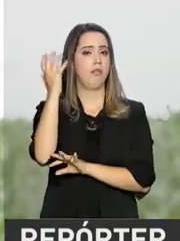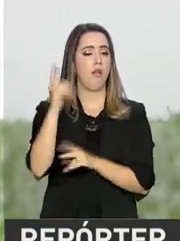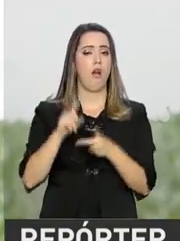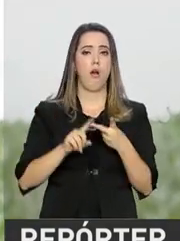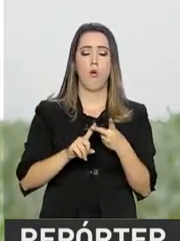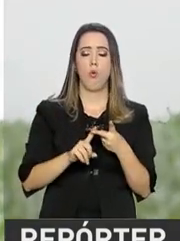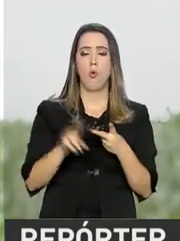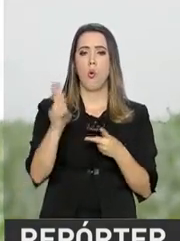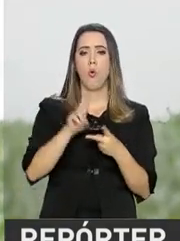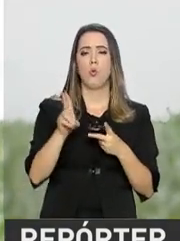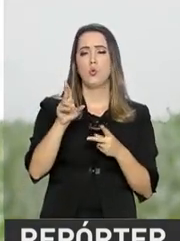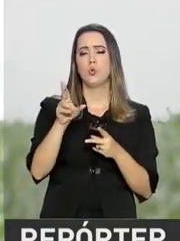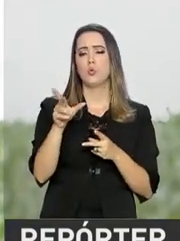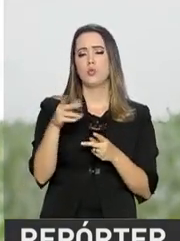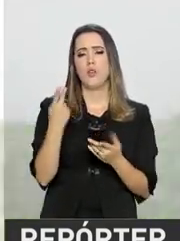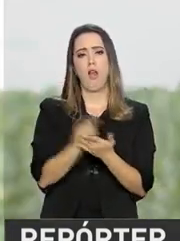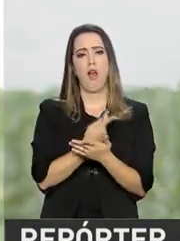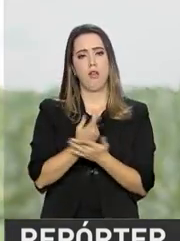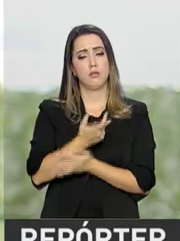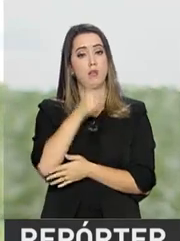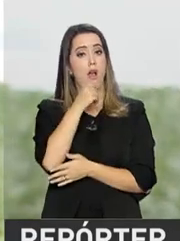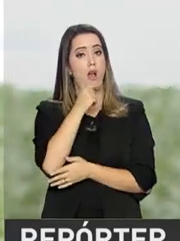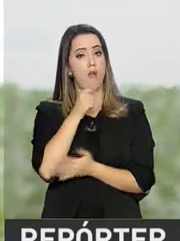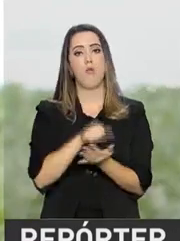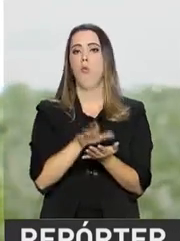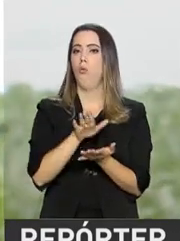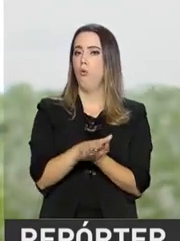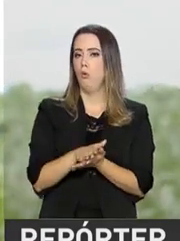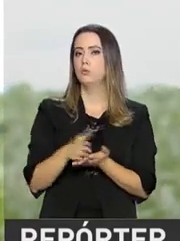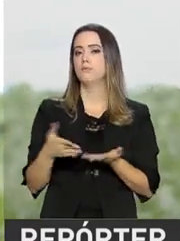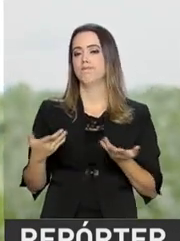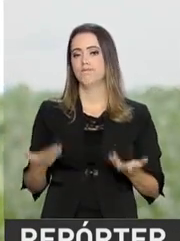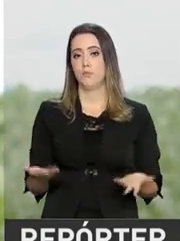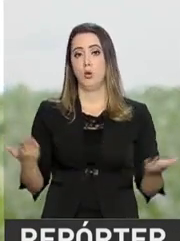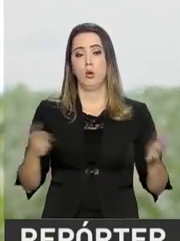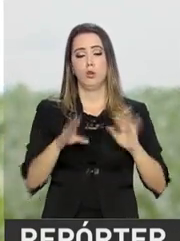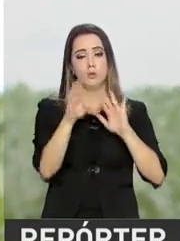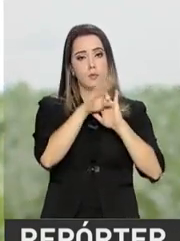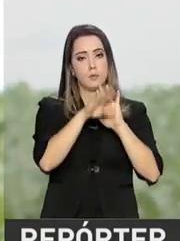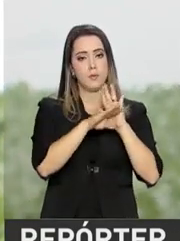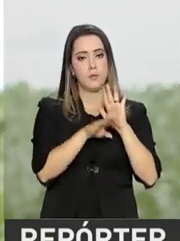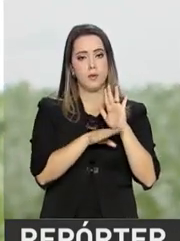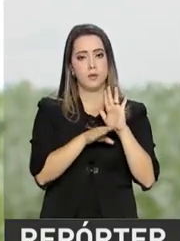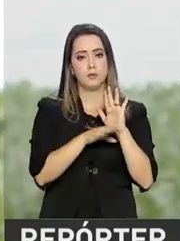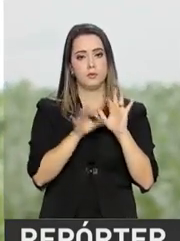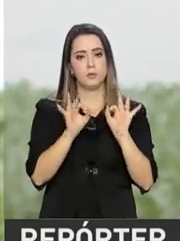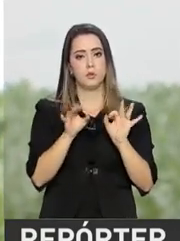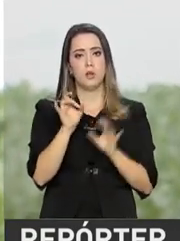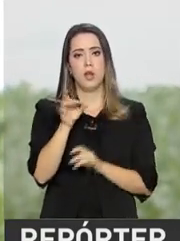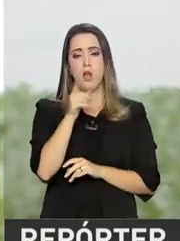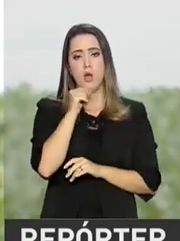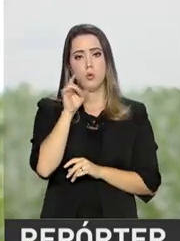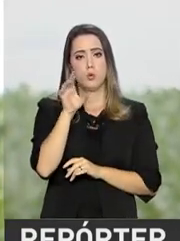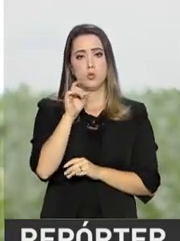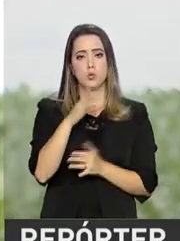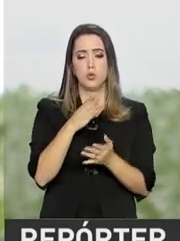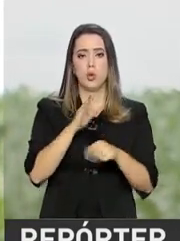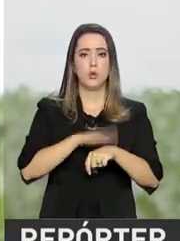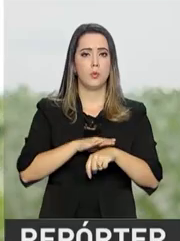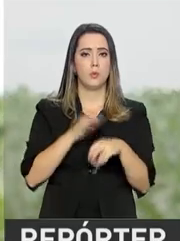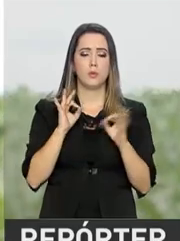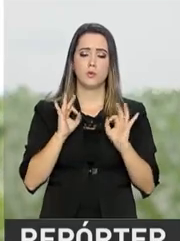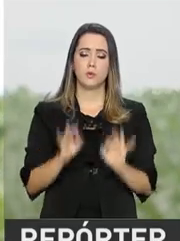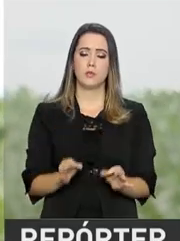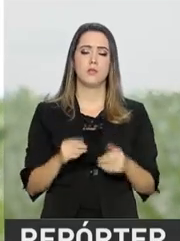inadequado de recursos hídricos digamos assim hoje existem programas que fazem que produzia água só nessas fases mais corretas